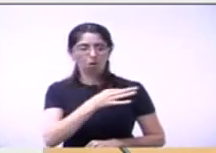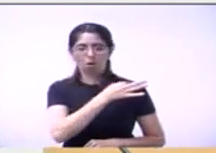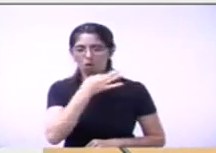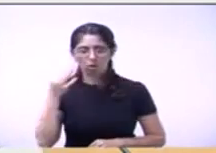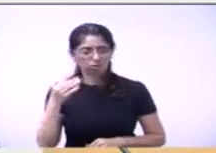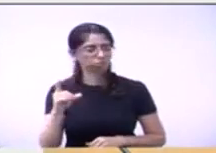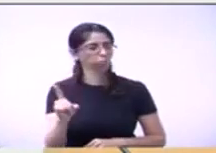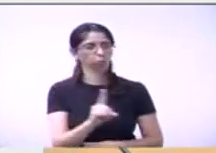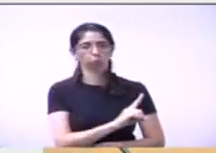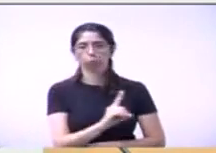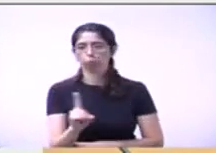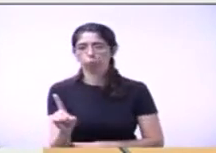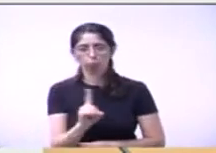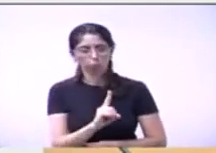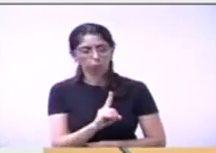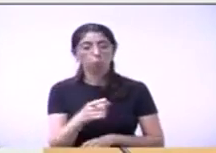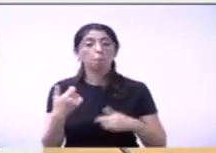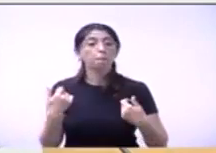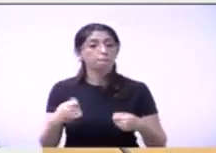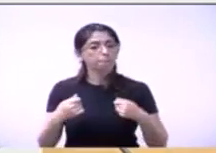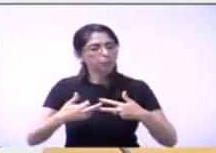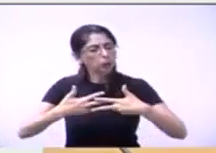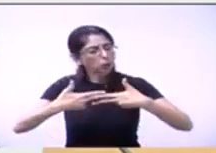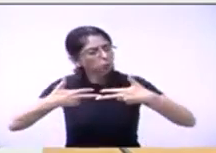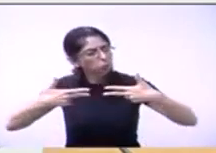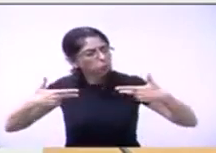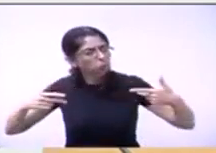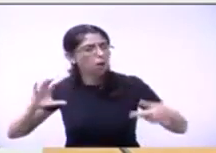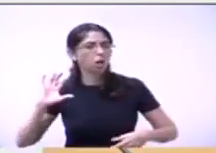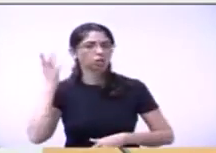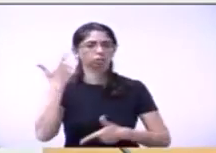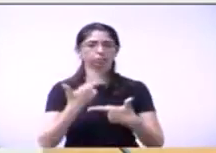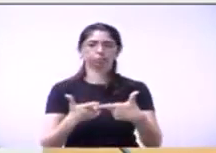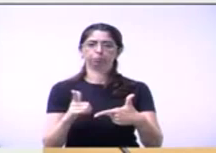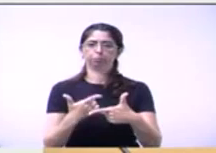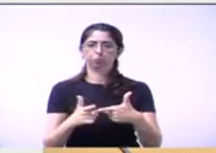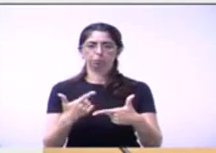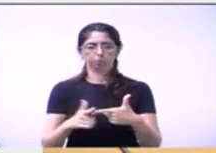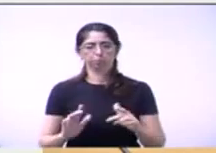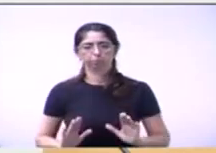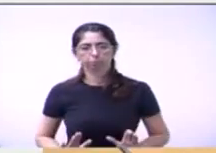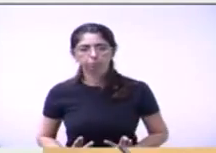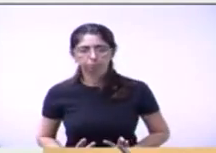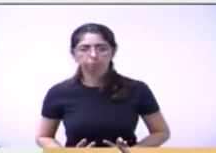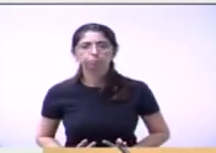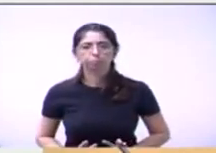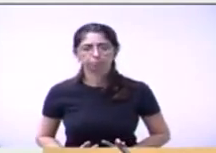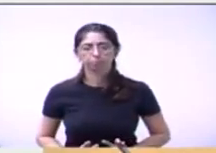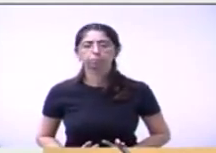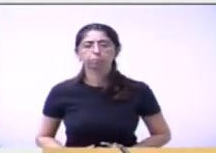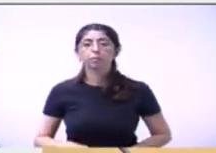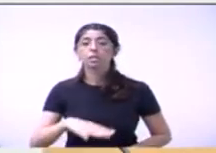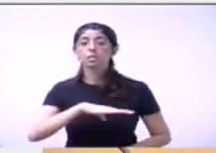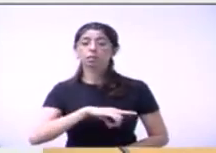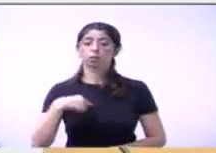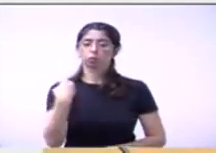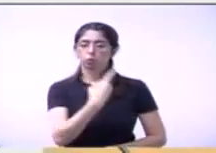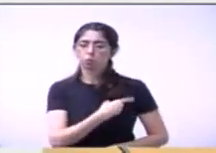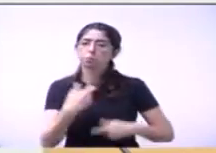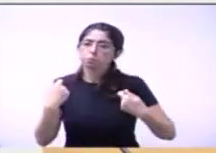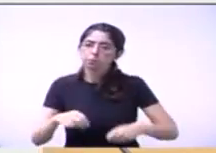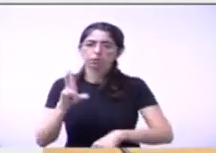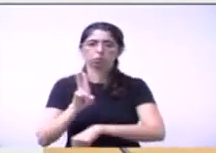coisa. Então, Paulínia e o seu povo merece esse atendimento, essa